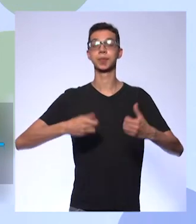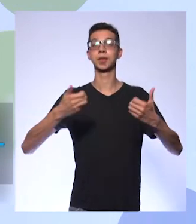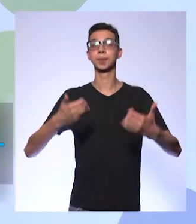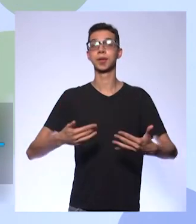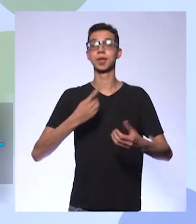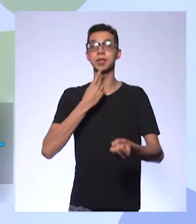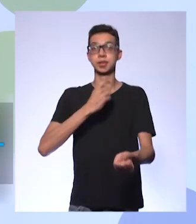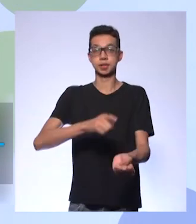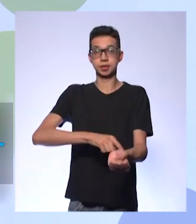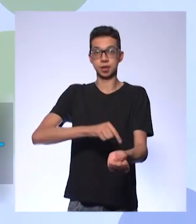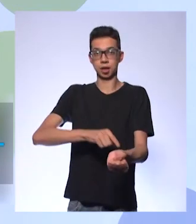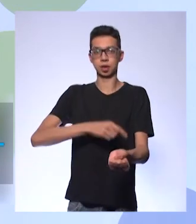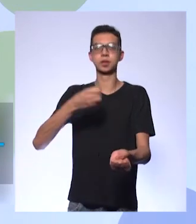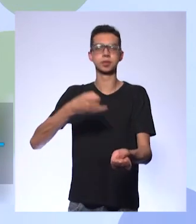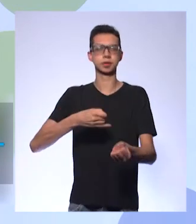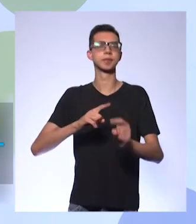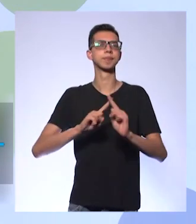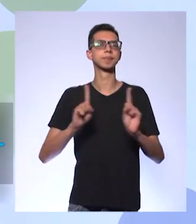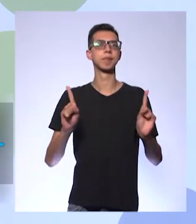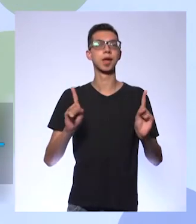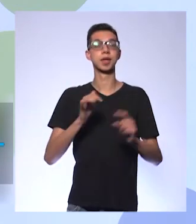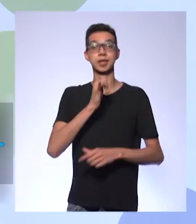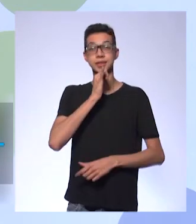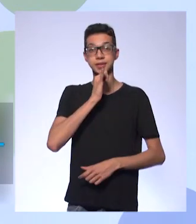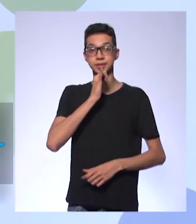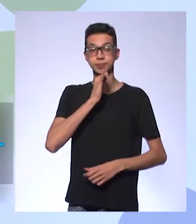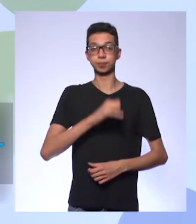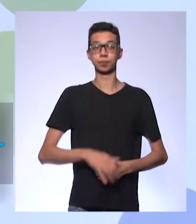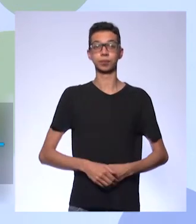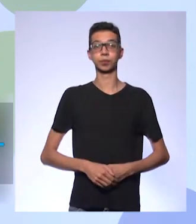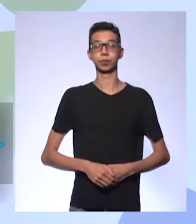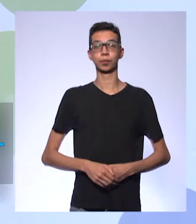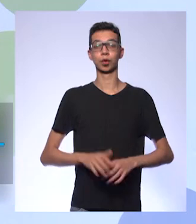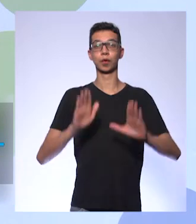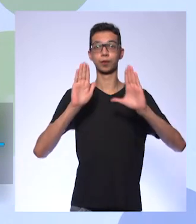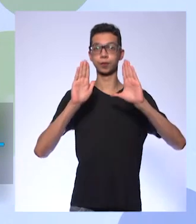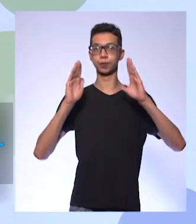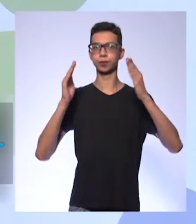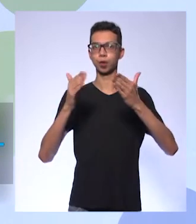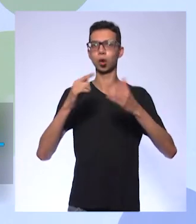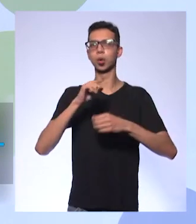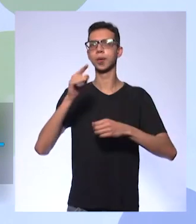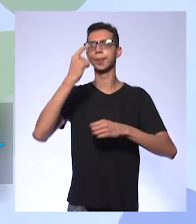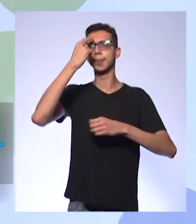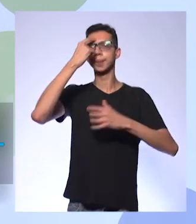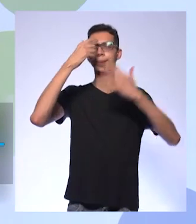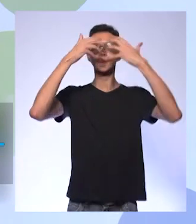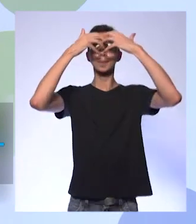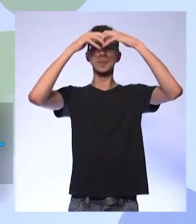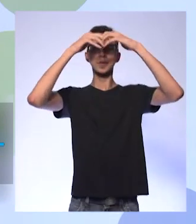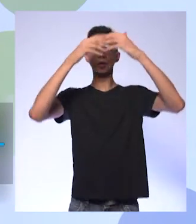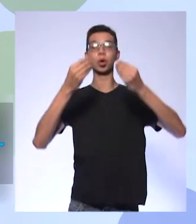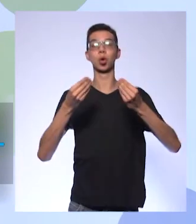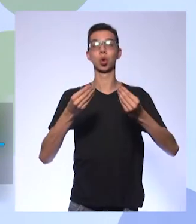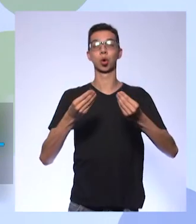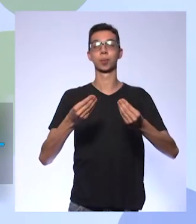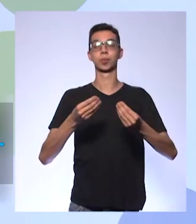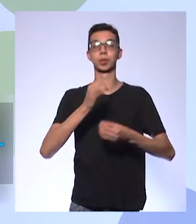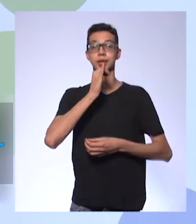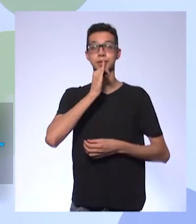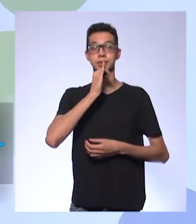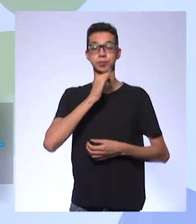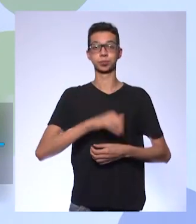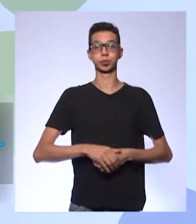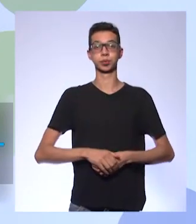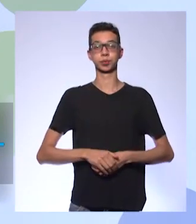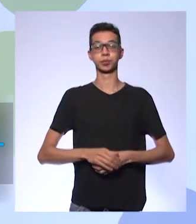sanguínea, sim, né? Mas o foco aqui seria a gente pensar nesse processo de absorção, né?